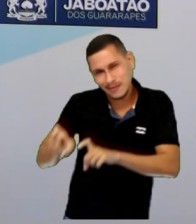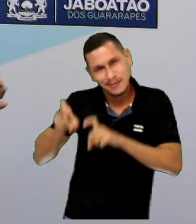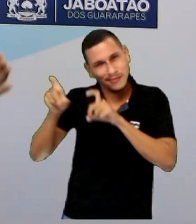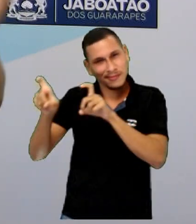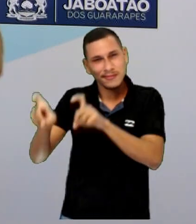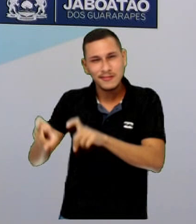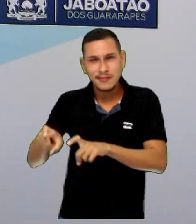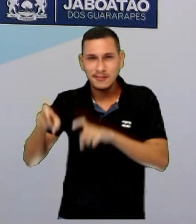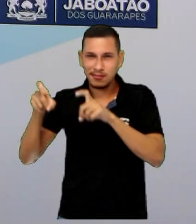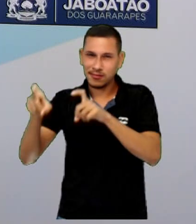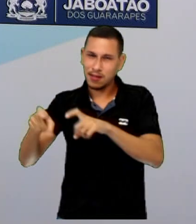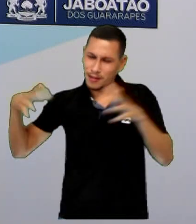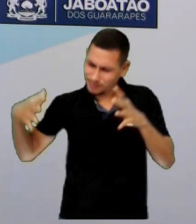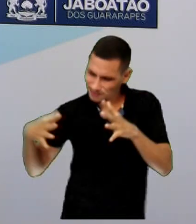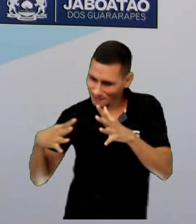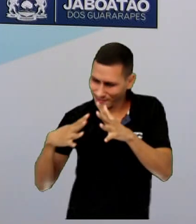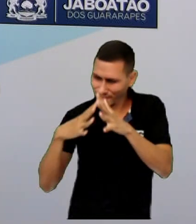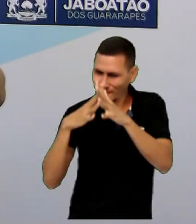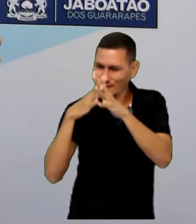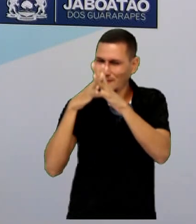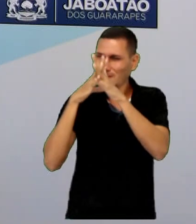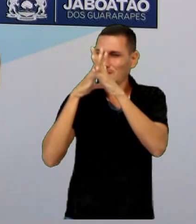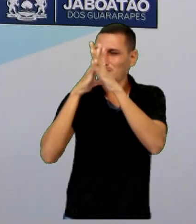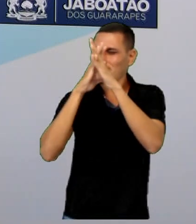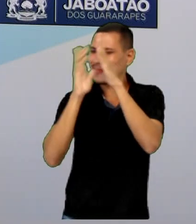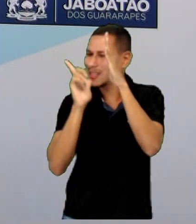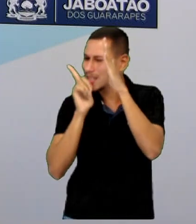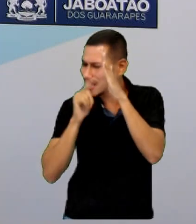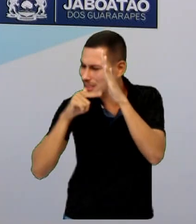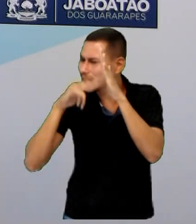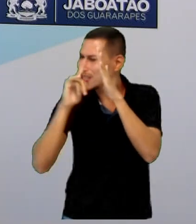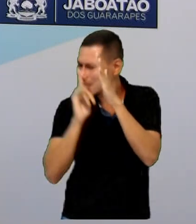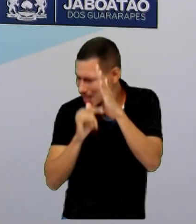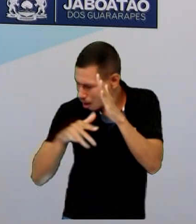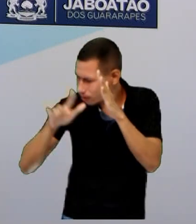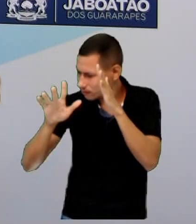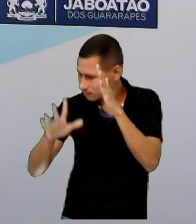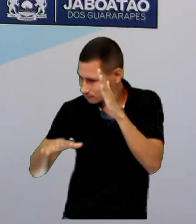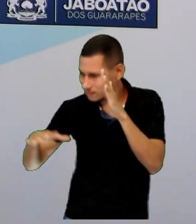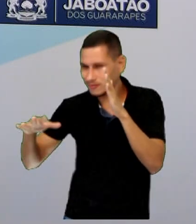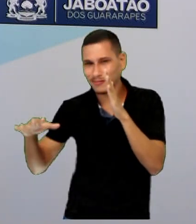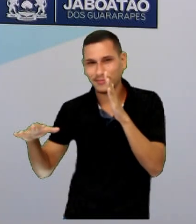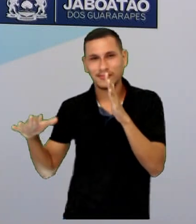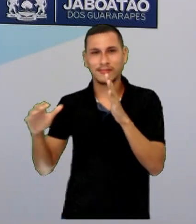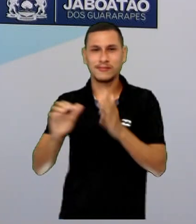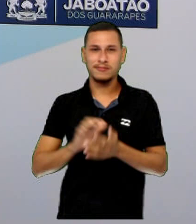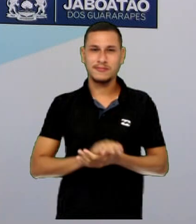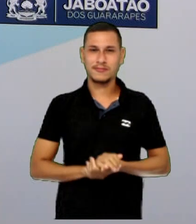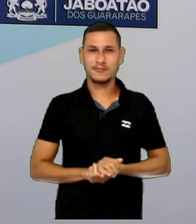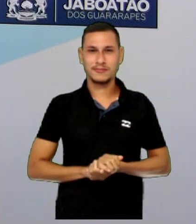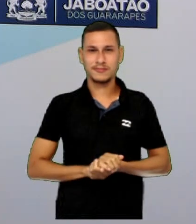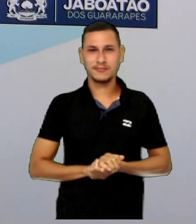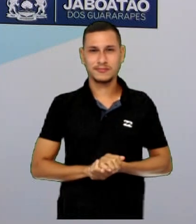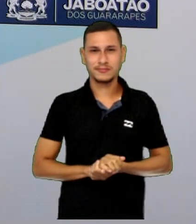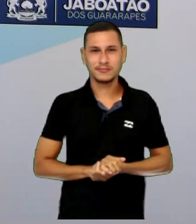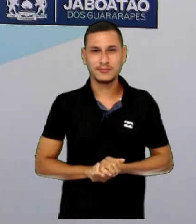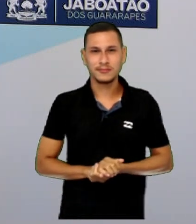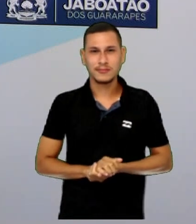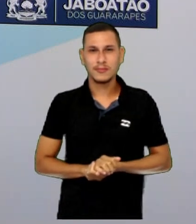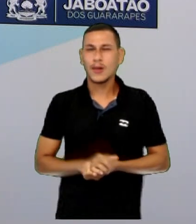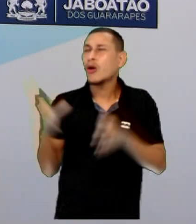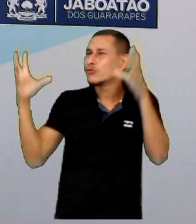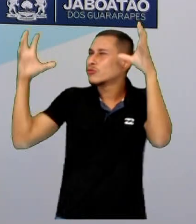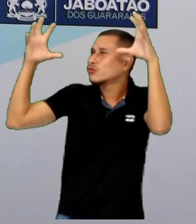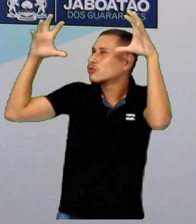na roça, numa palhoça perto da beira do rio. Quando a